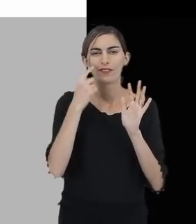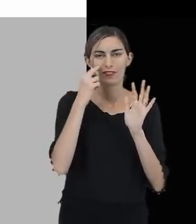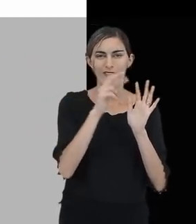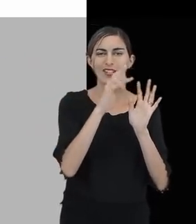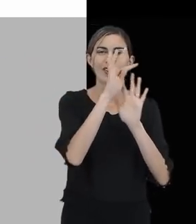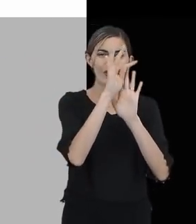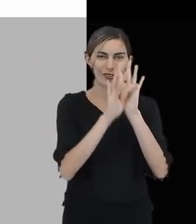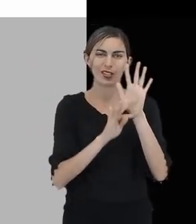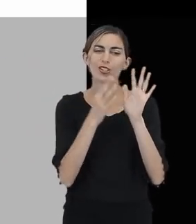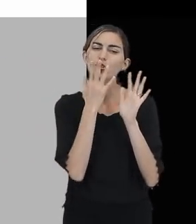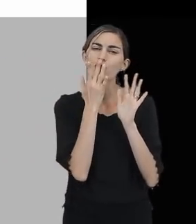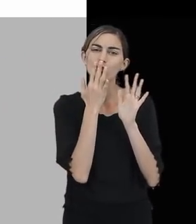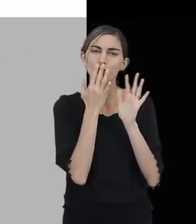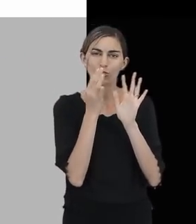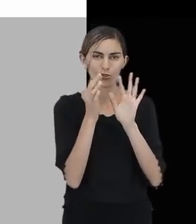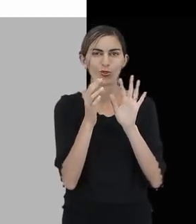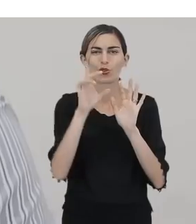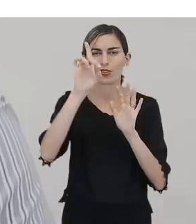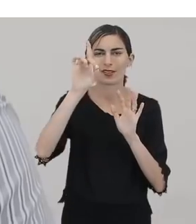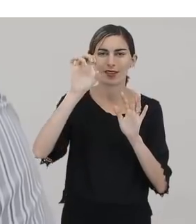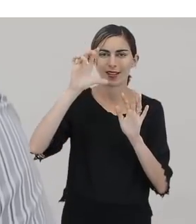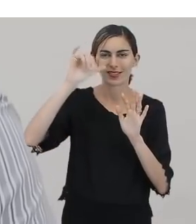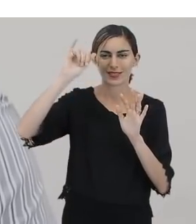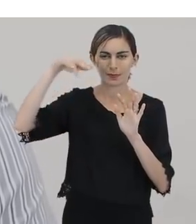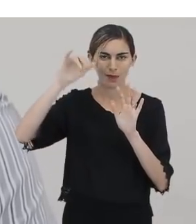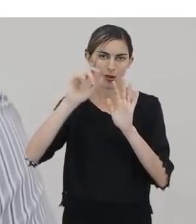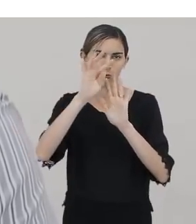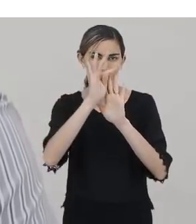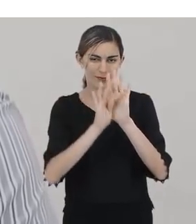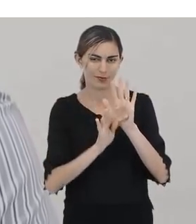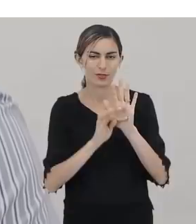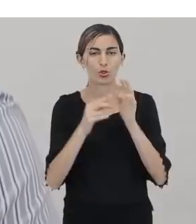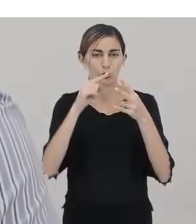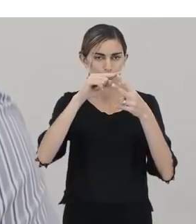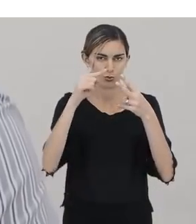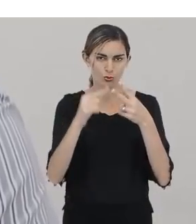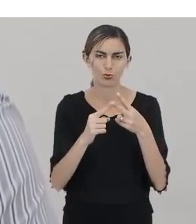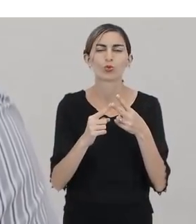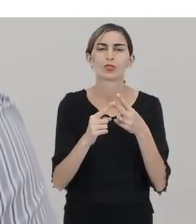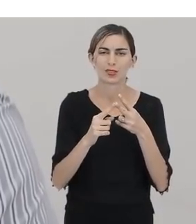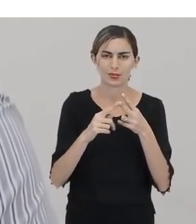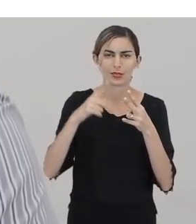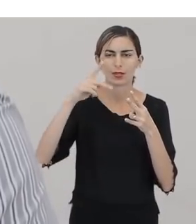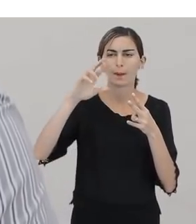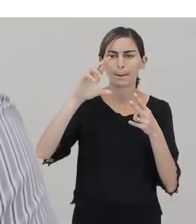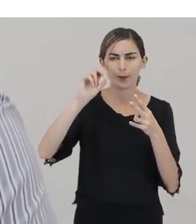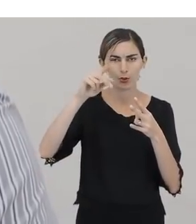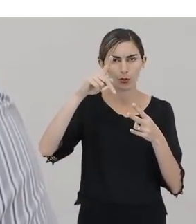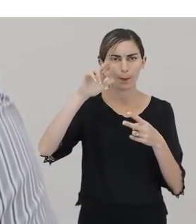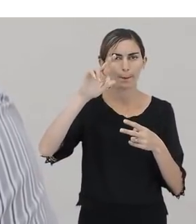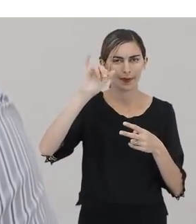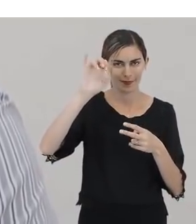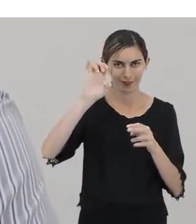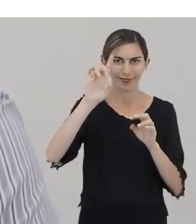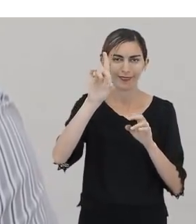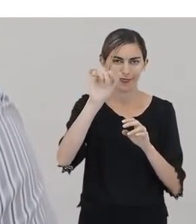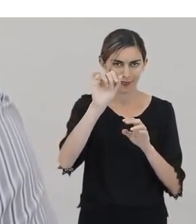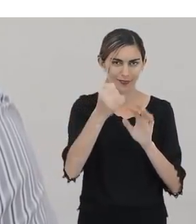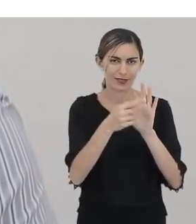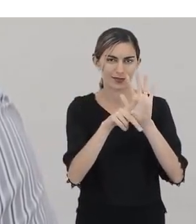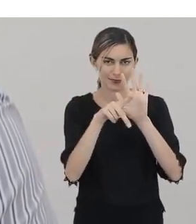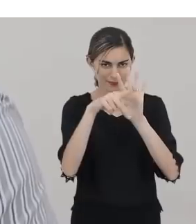cor definida em hexadecimal. Então vejam que eu defini que eu tenho duas propriedades no meu estilo e essas